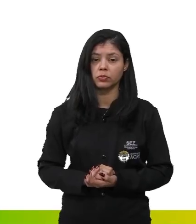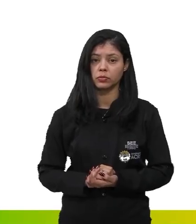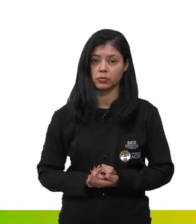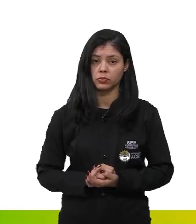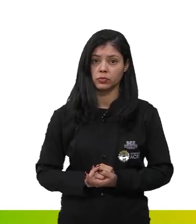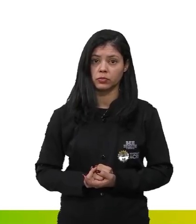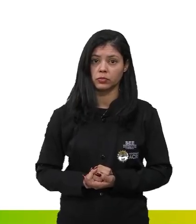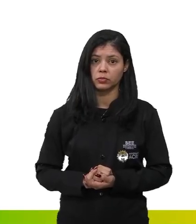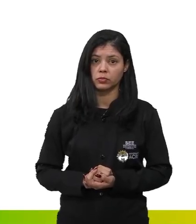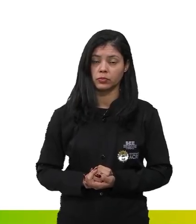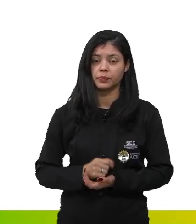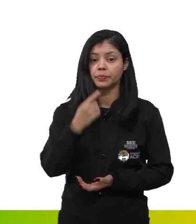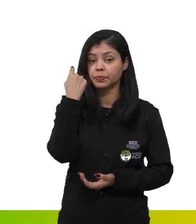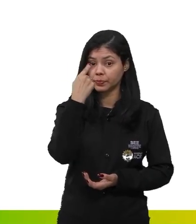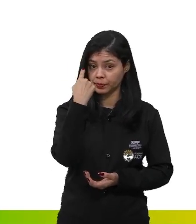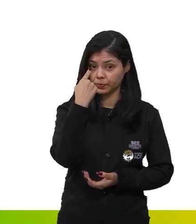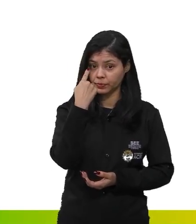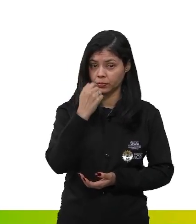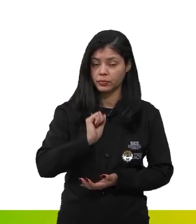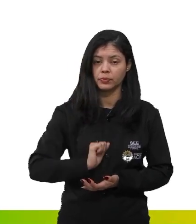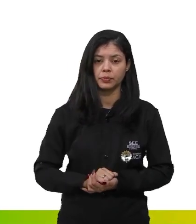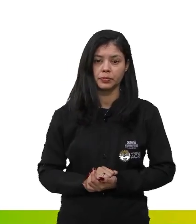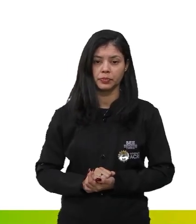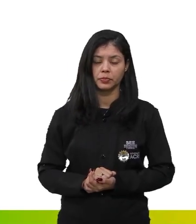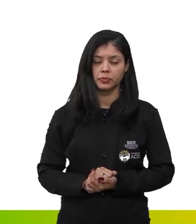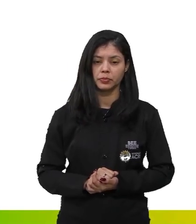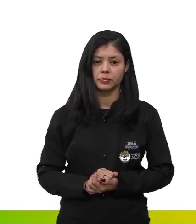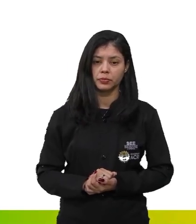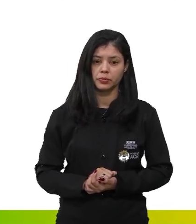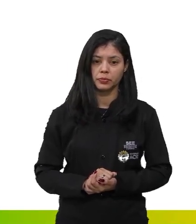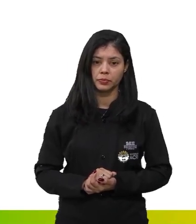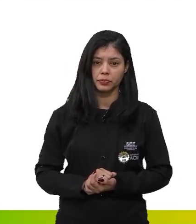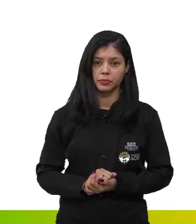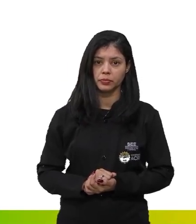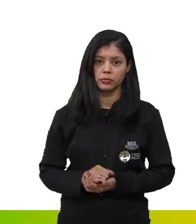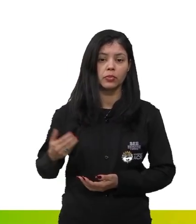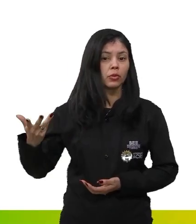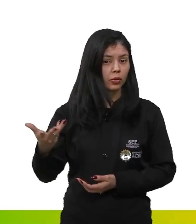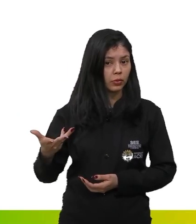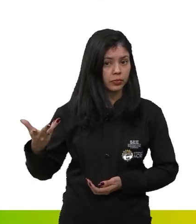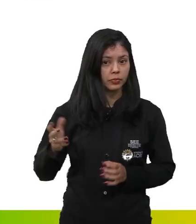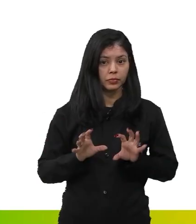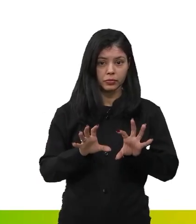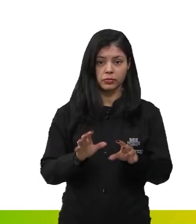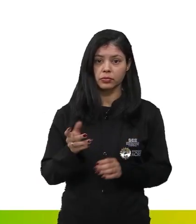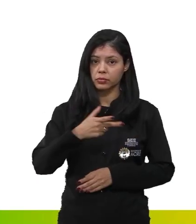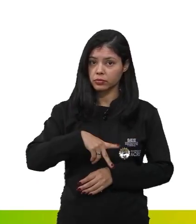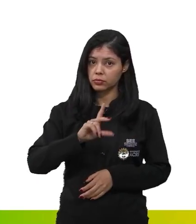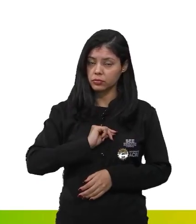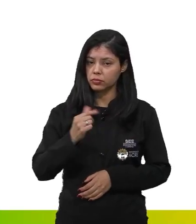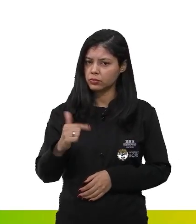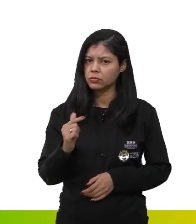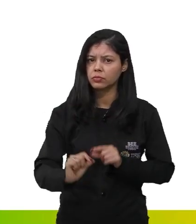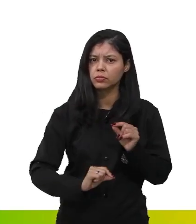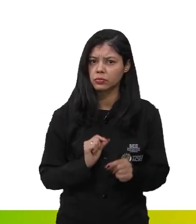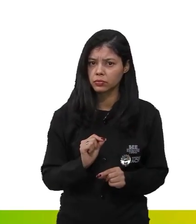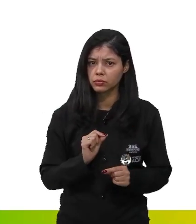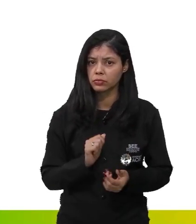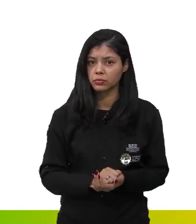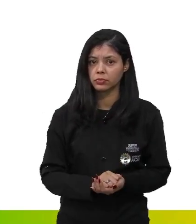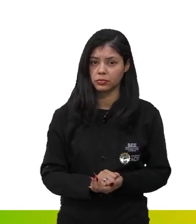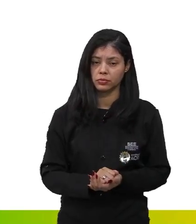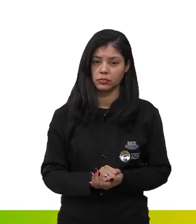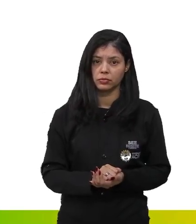oeste é da Espanha. Com base nisso, Portugal não tem o quê? Portugal